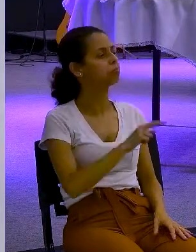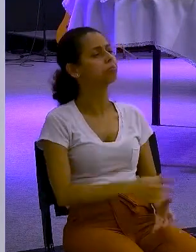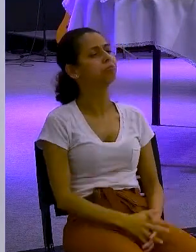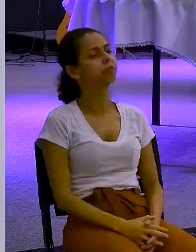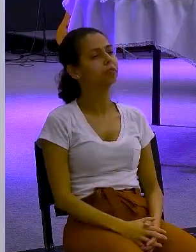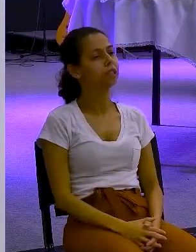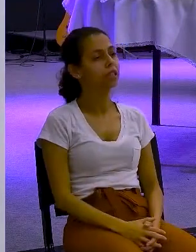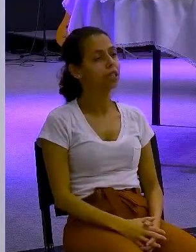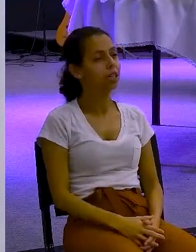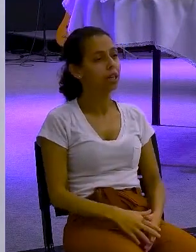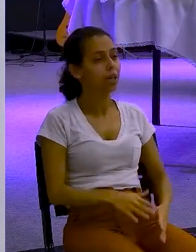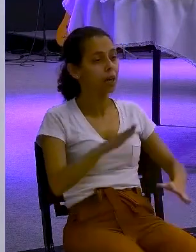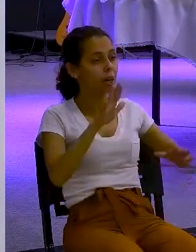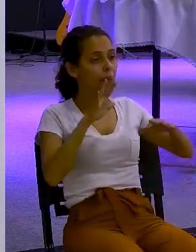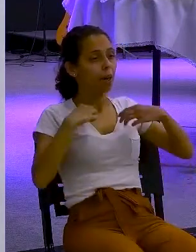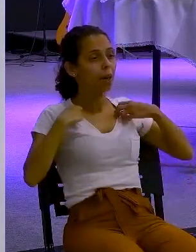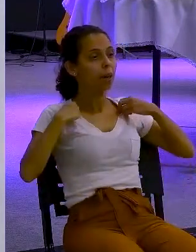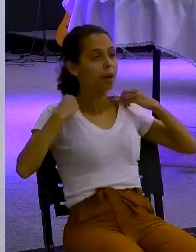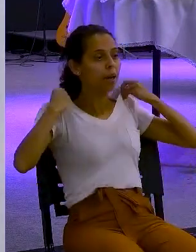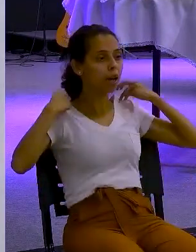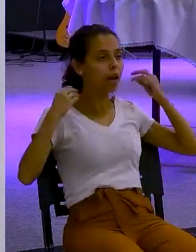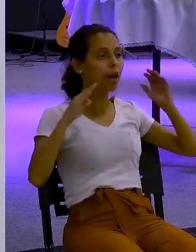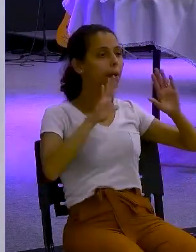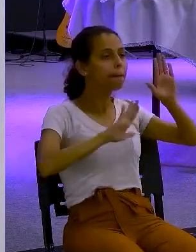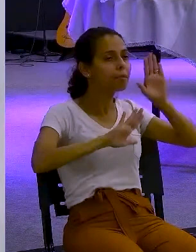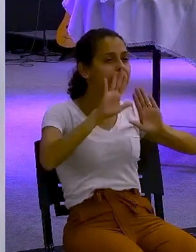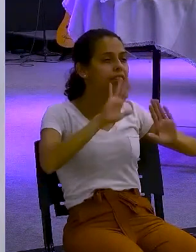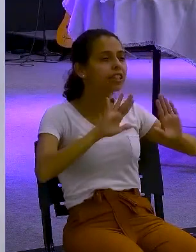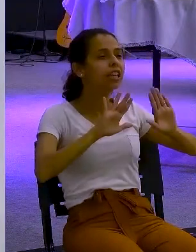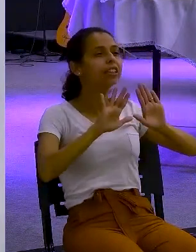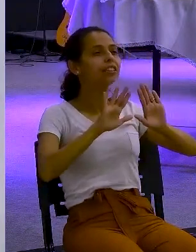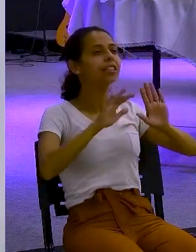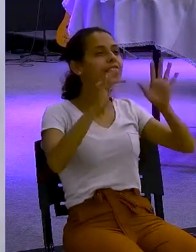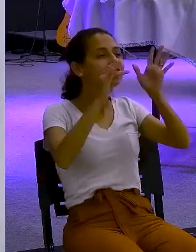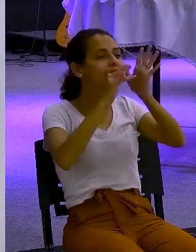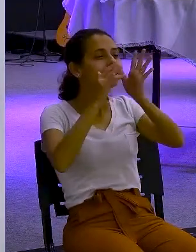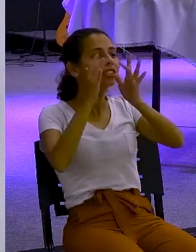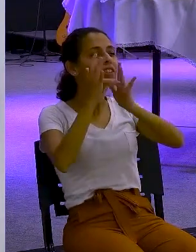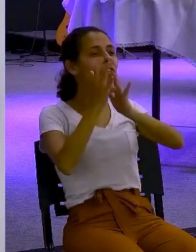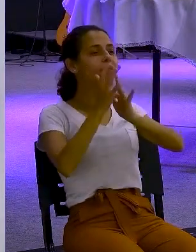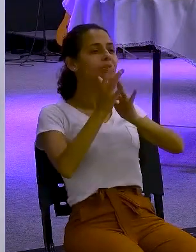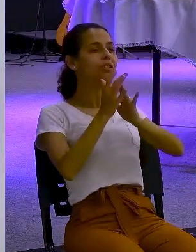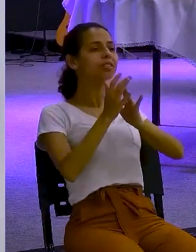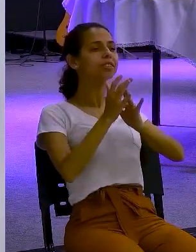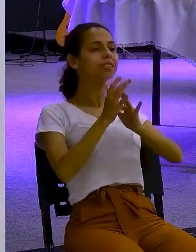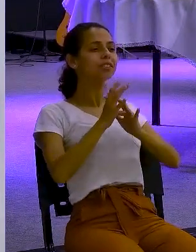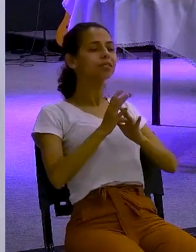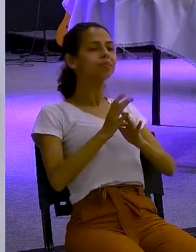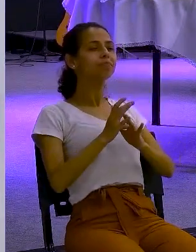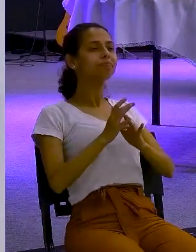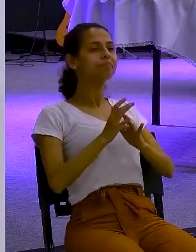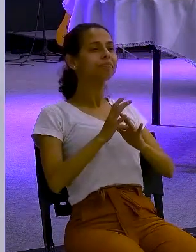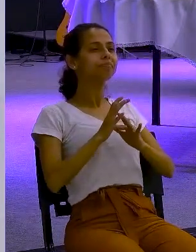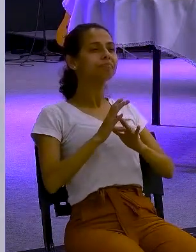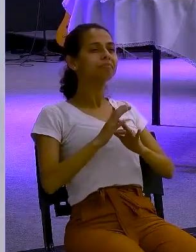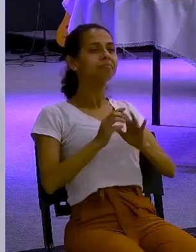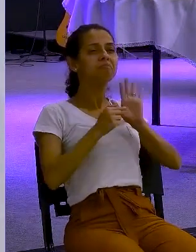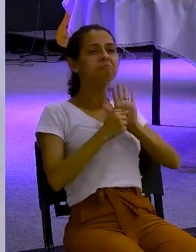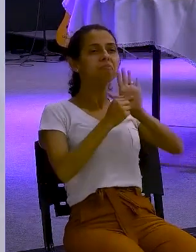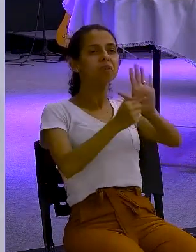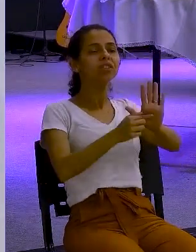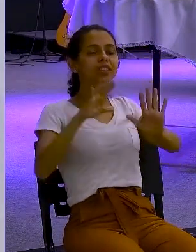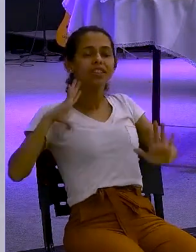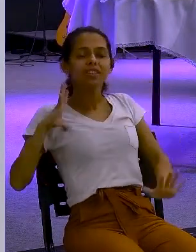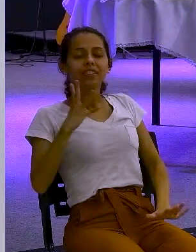A presença de Jesus é sinal de salvação. Veja que